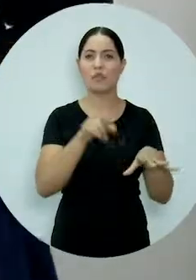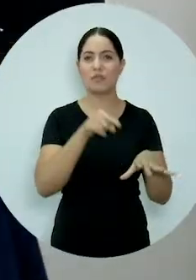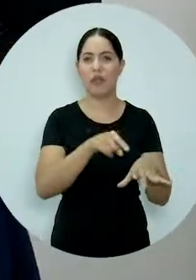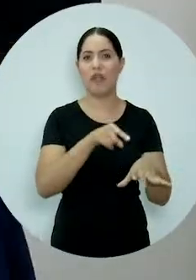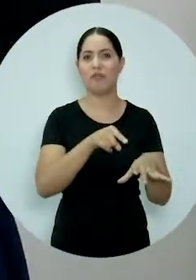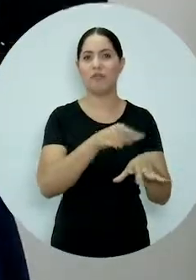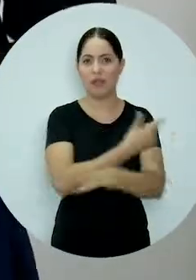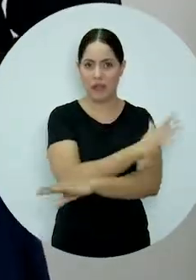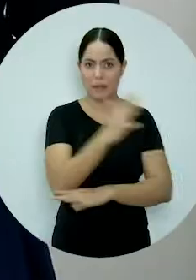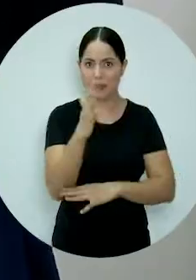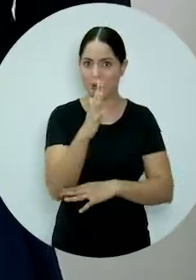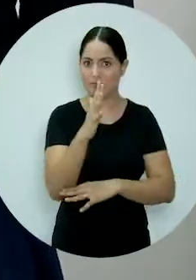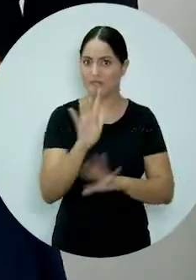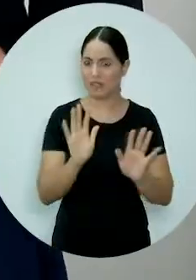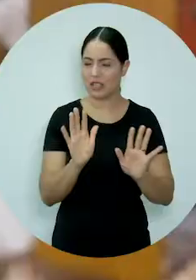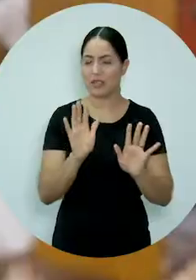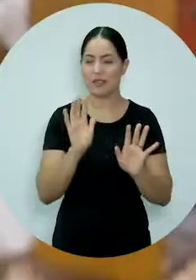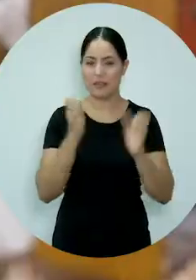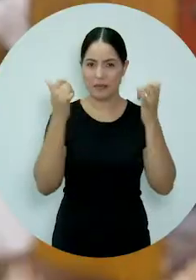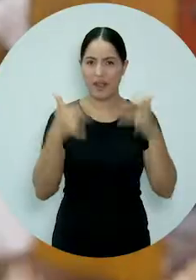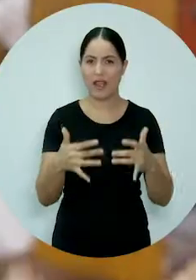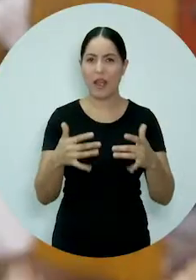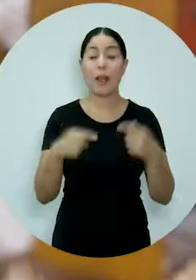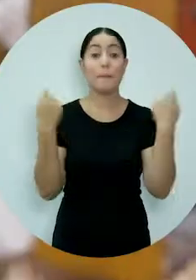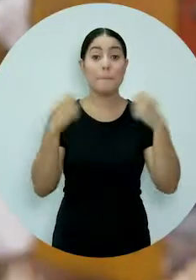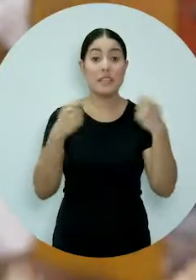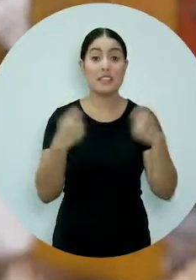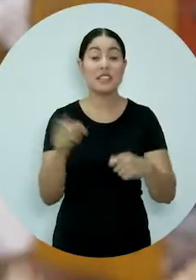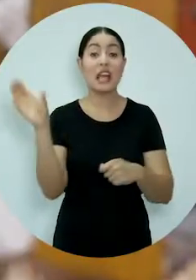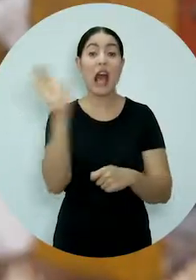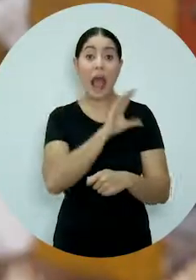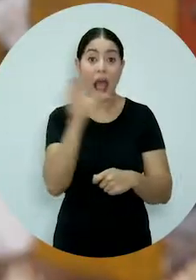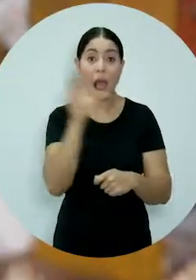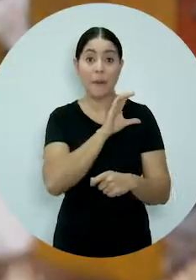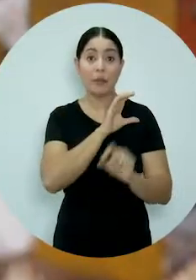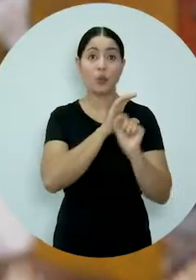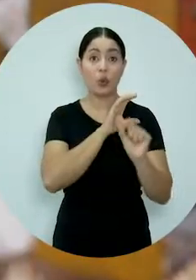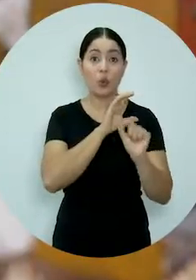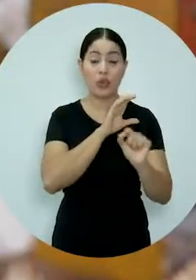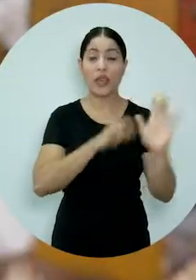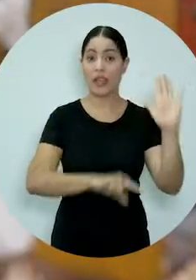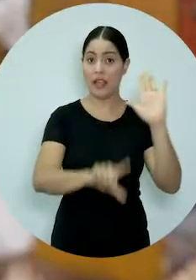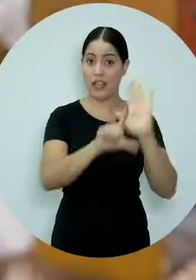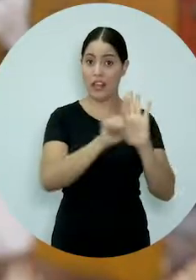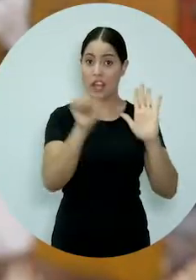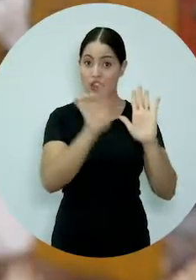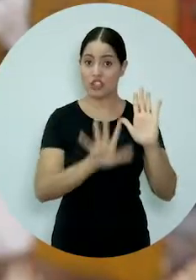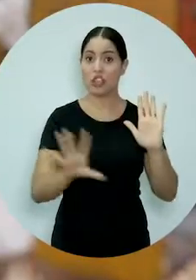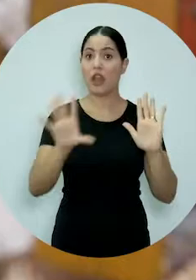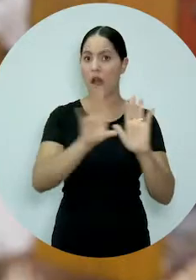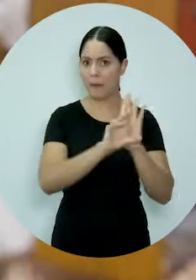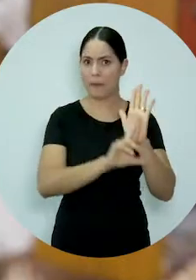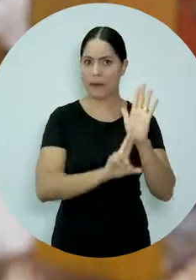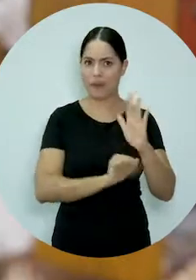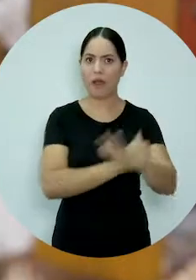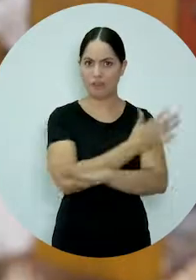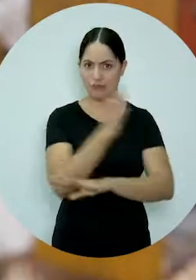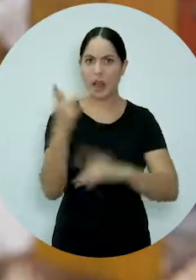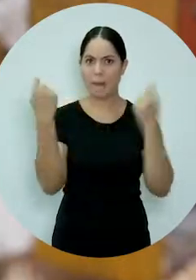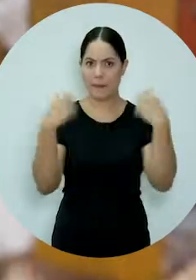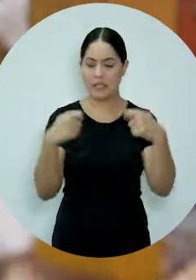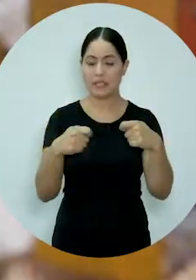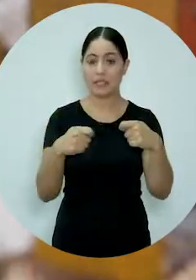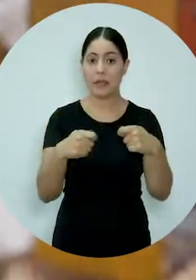prejudique esta pauta ambiental. A gente precisa dar celeridade ao projeto da Lei Geral do Licenciamento,